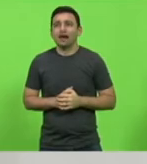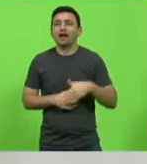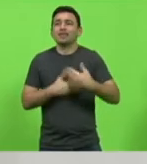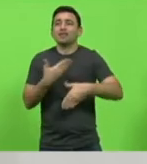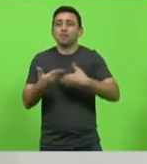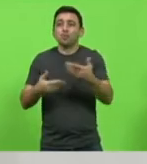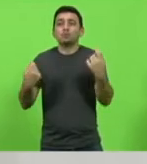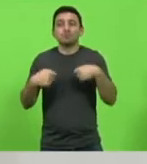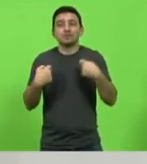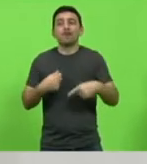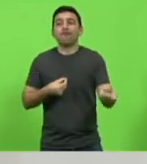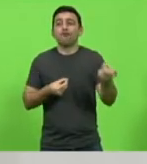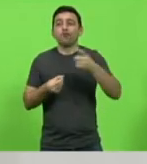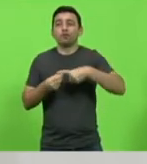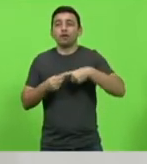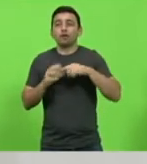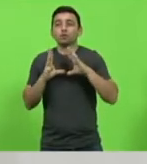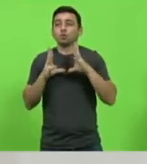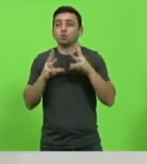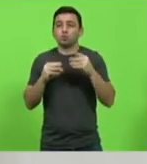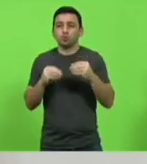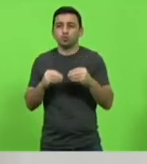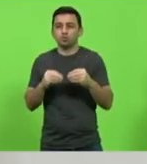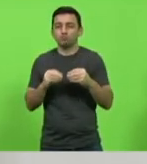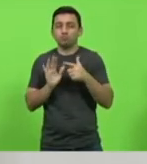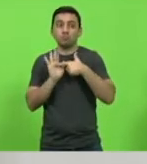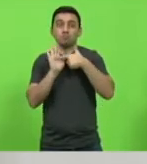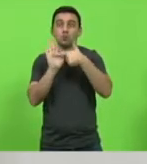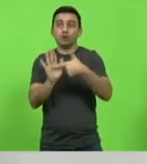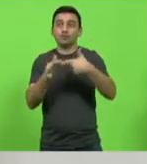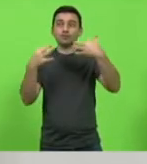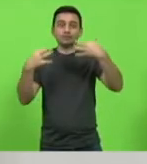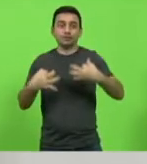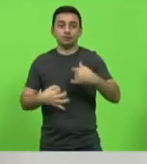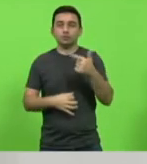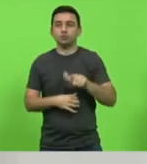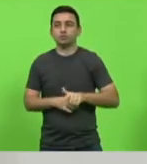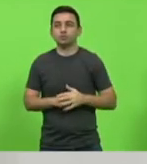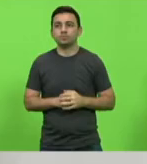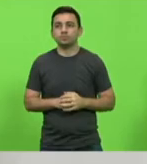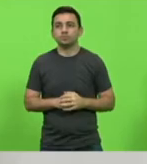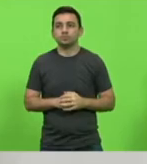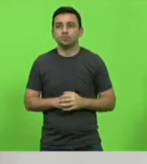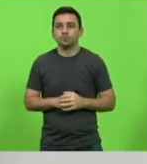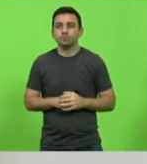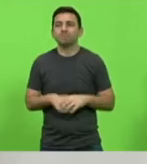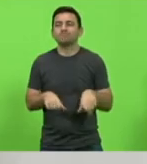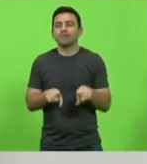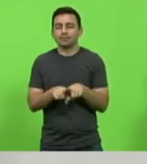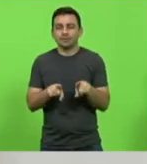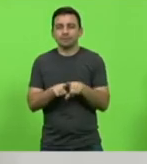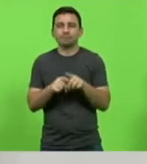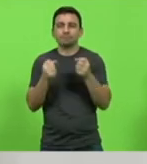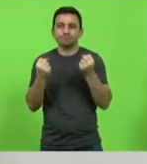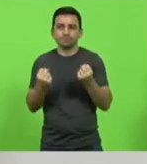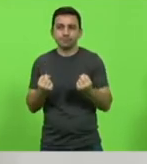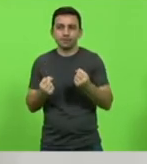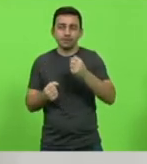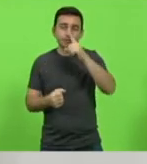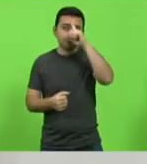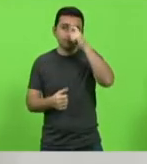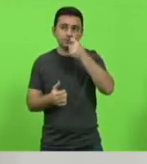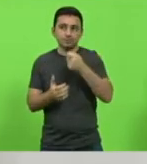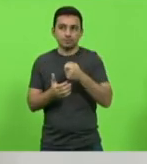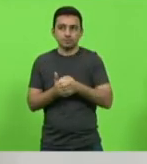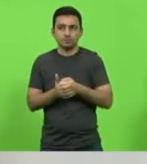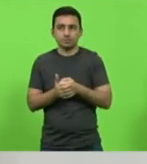recuperar toda a sua imagem perante a sociedade mais uma vez e isso também pesou na decisão